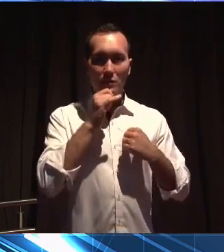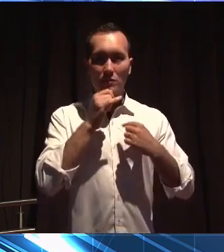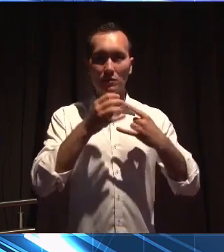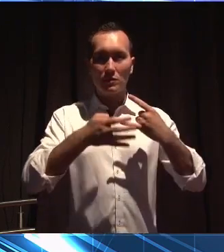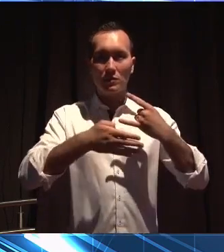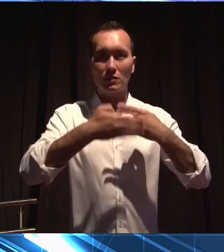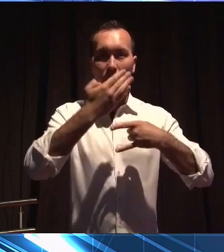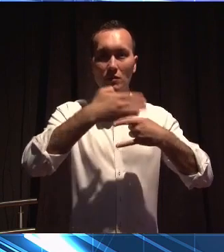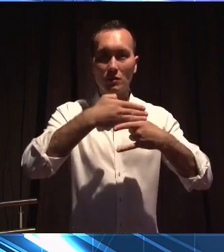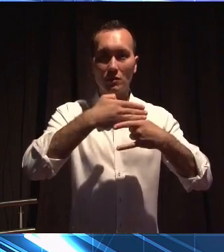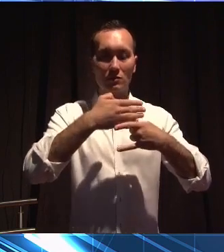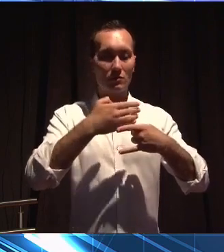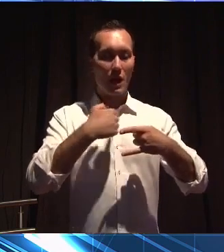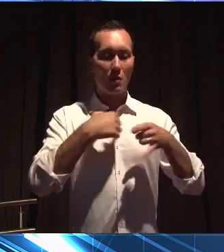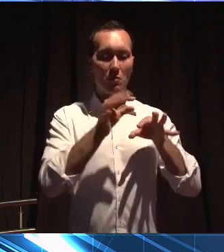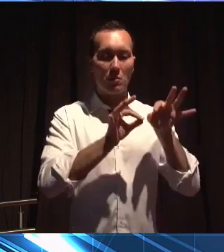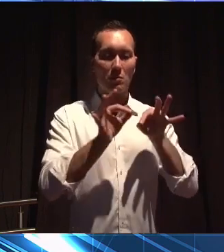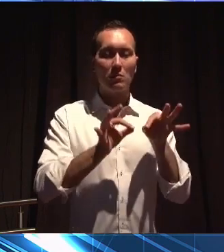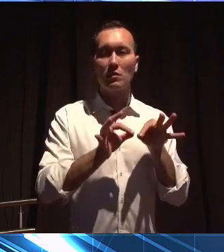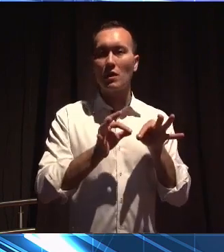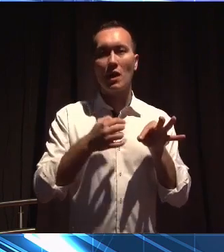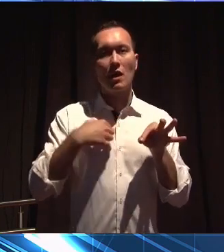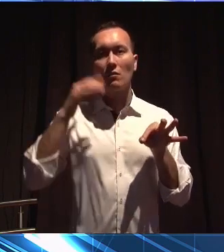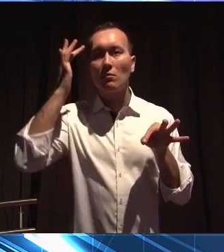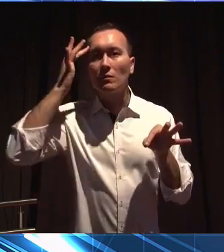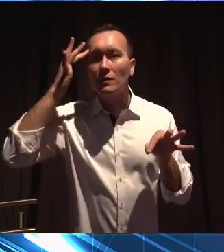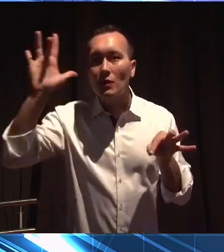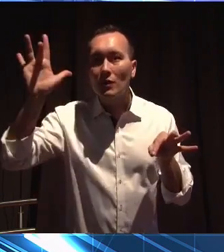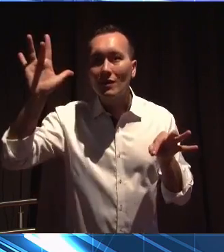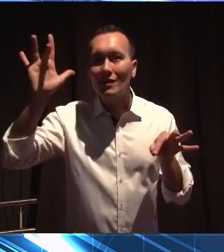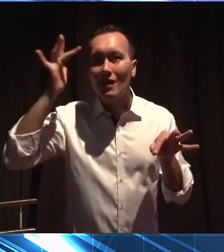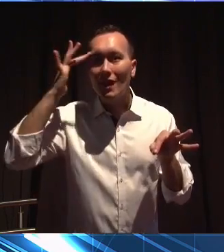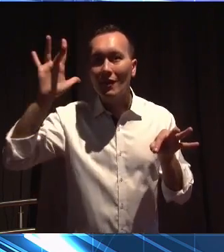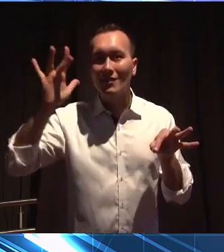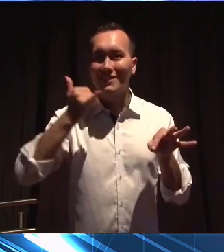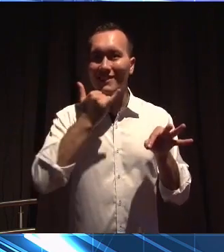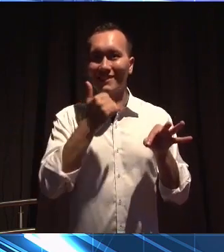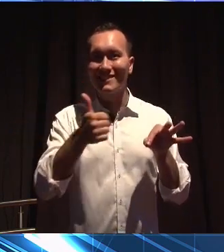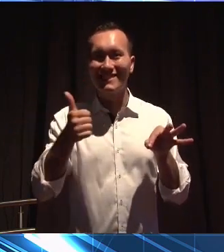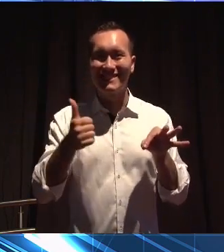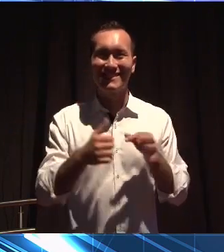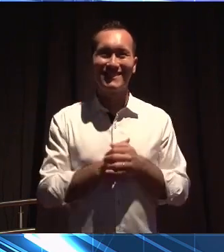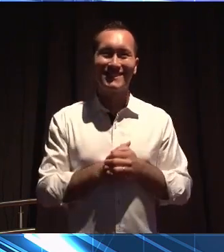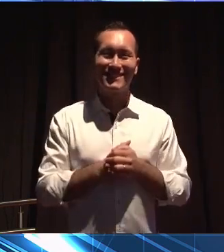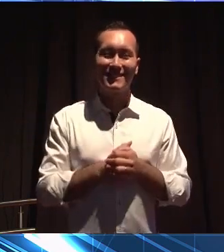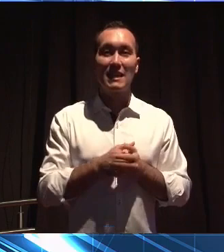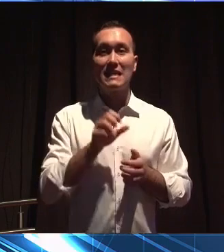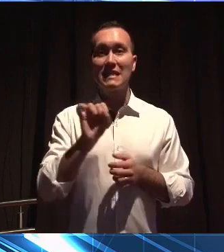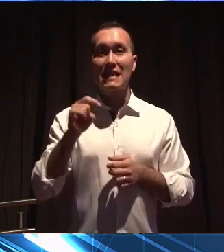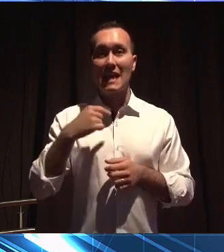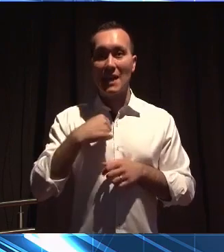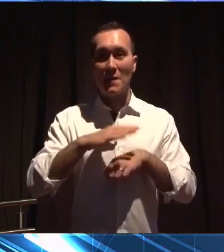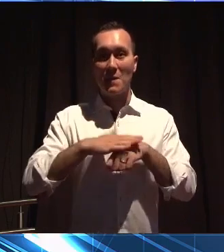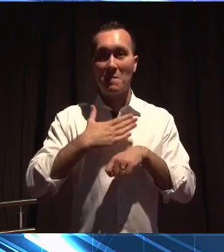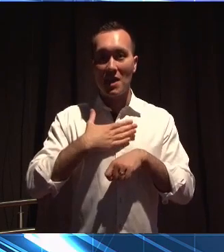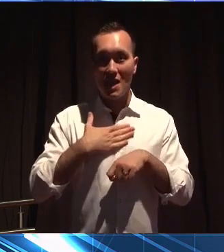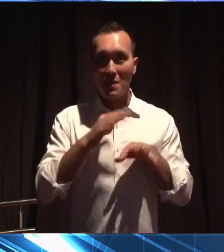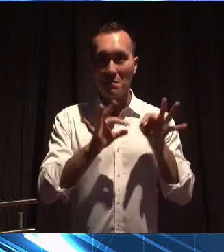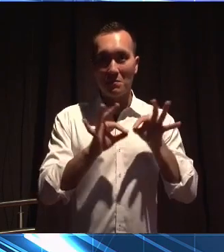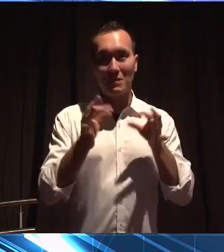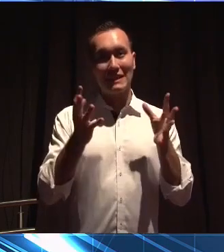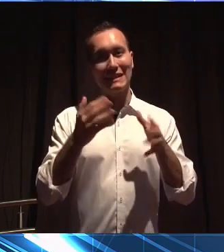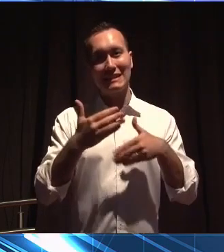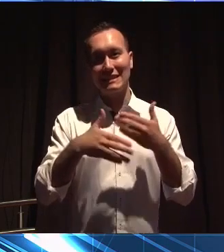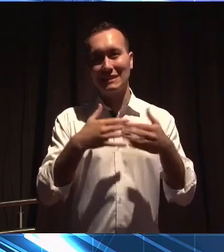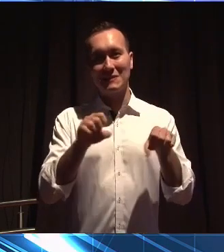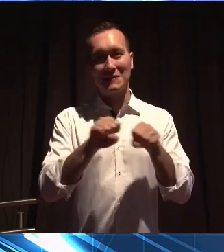assim, putz, isso aqui tá torto, tá feio. Sim, meu caro, se dependesse de mim, até hoje a gente usava só o terminal, tá? Mas vamos